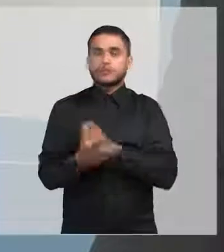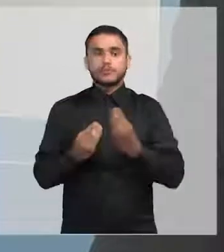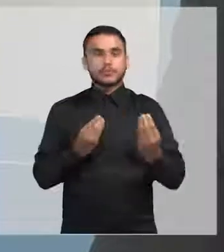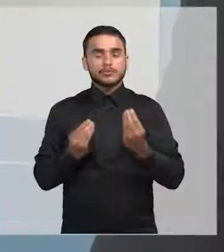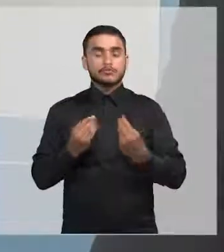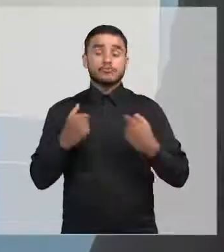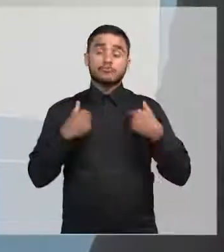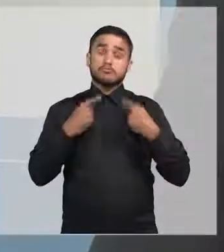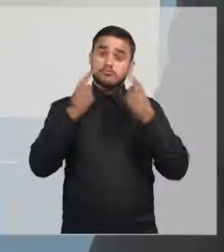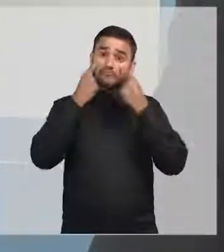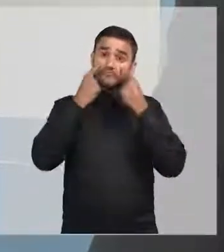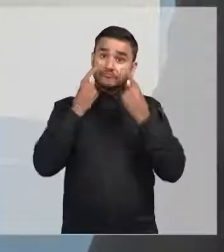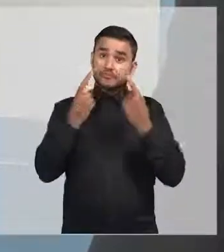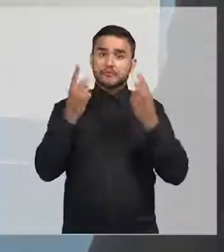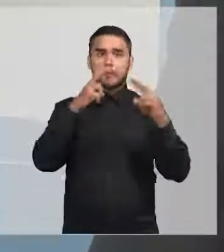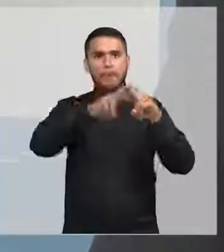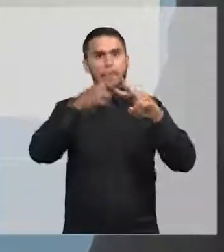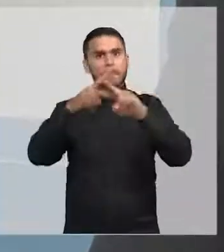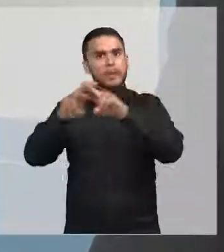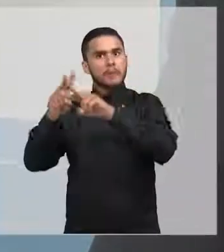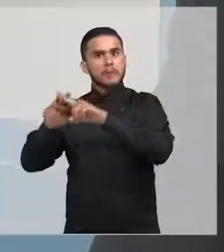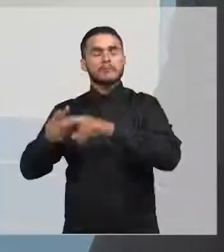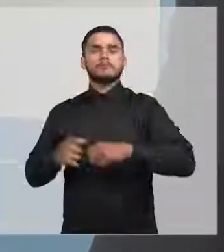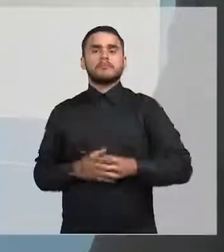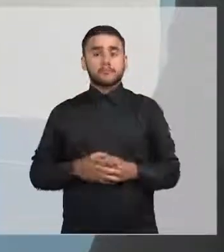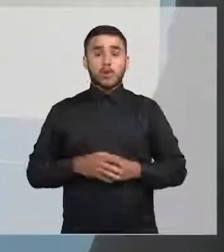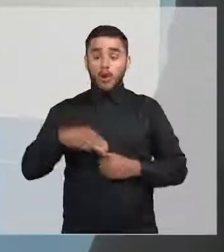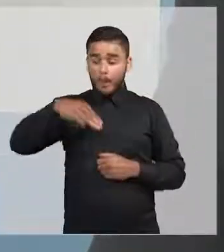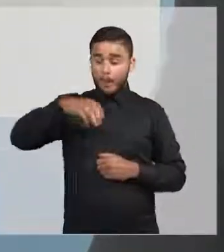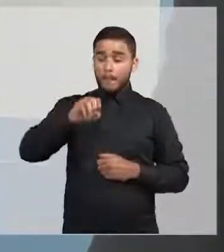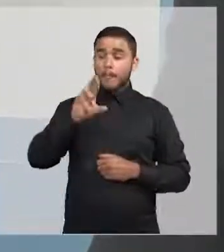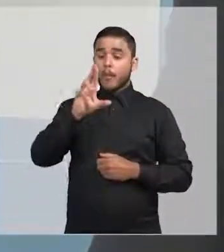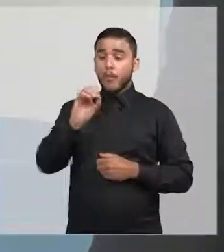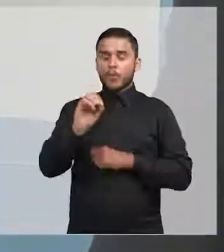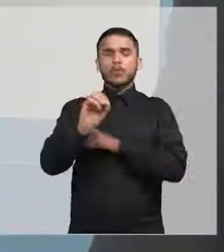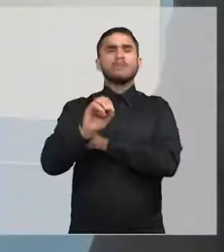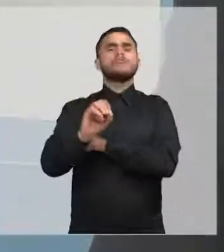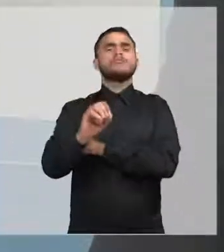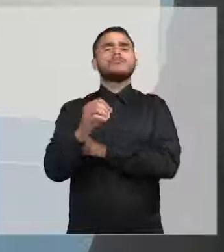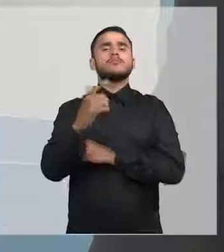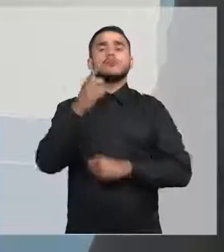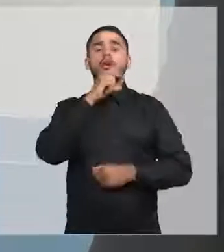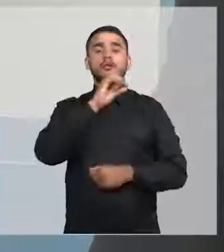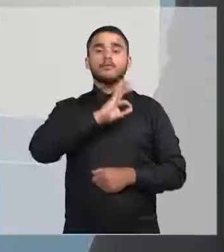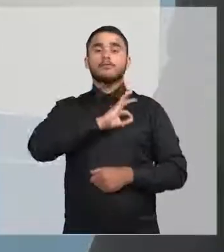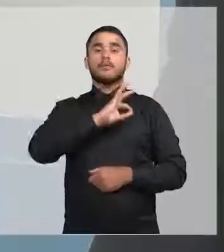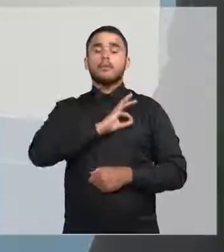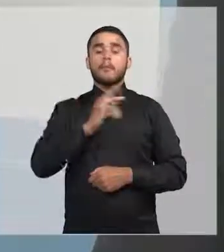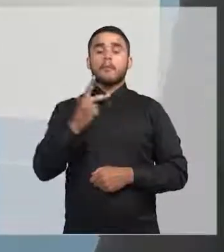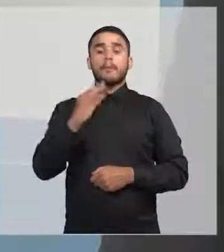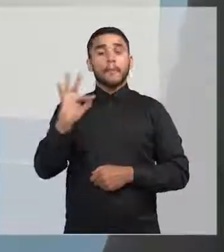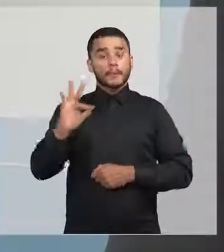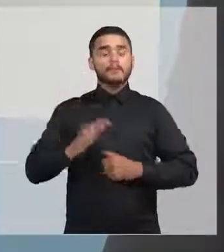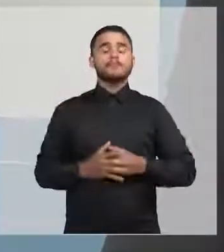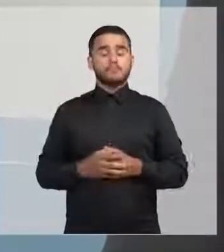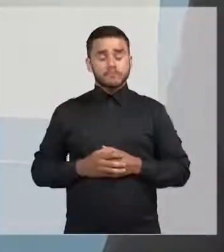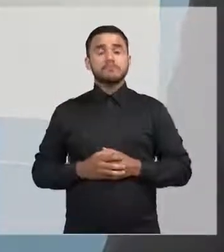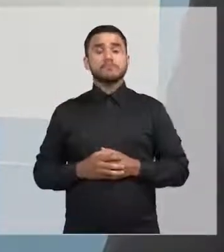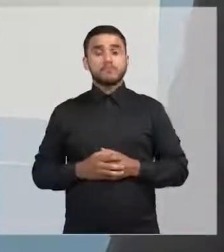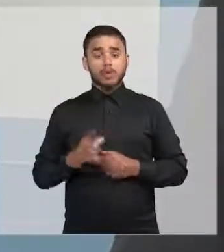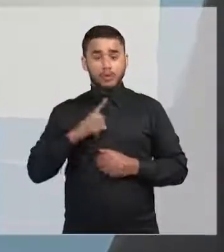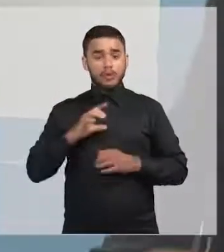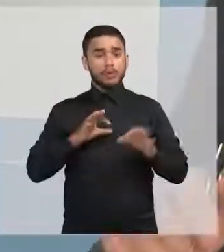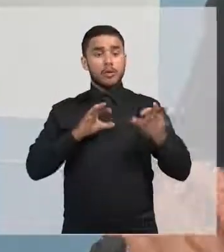né? Porque agora, o juiz Sérgio Moro é o seguinte, ele tem na mão dele a Polícia Federal. Só que é preciso